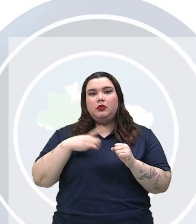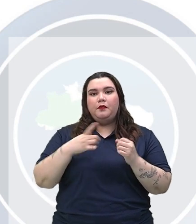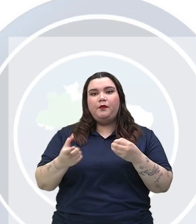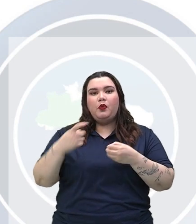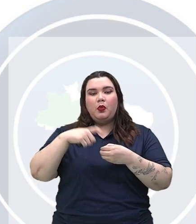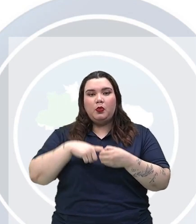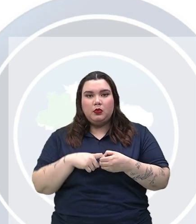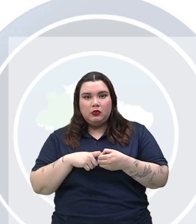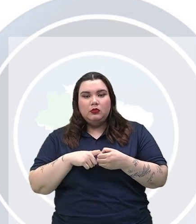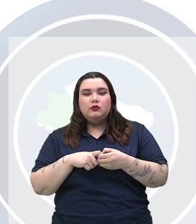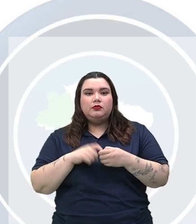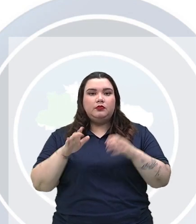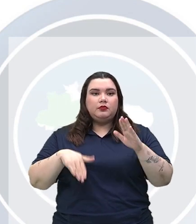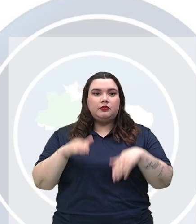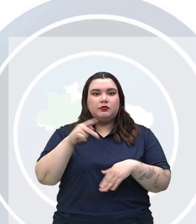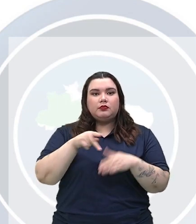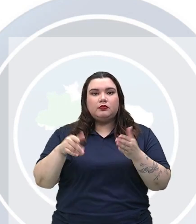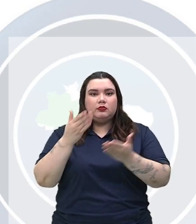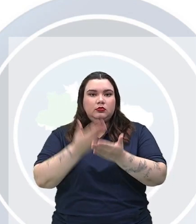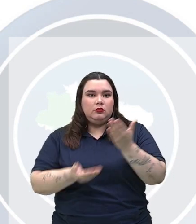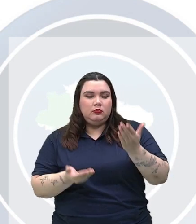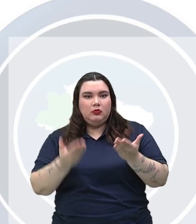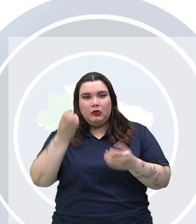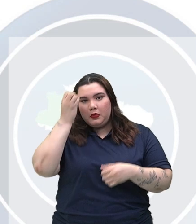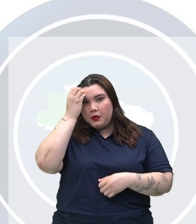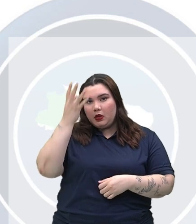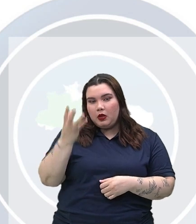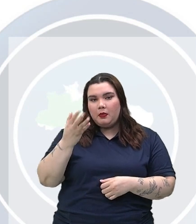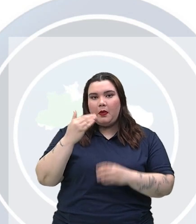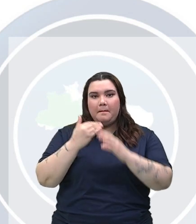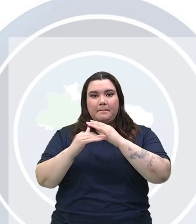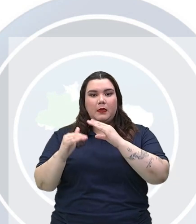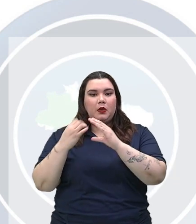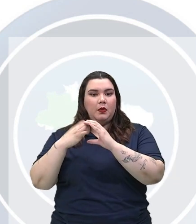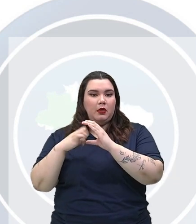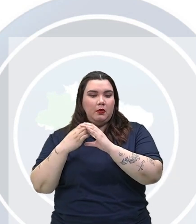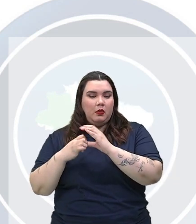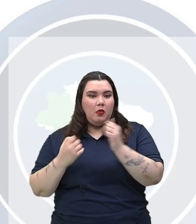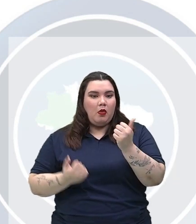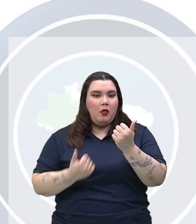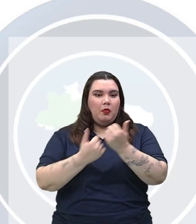resgatando, às vezes o professor perdeu, não sabe, não lembra, ele vai mandar um e-mail para o